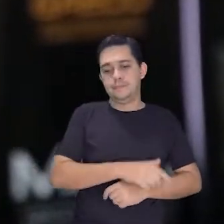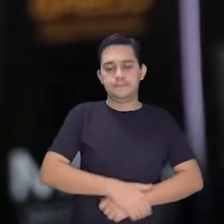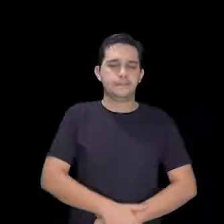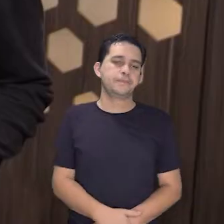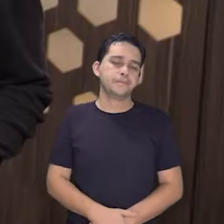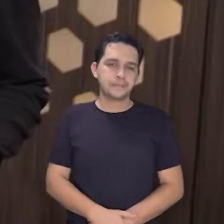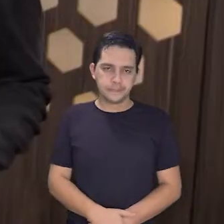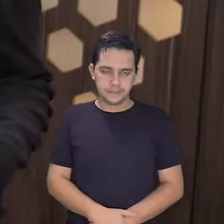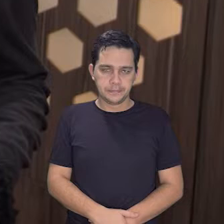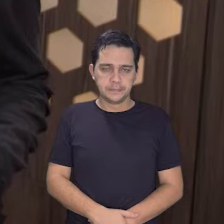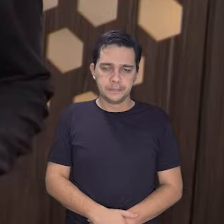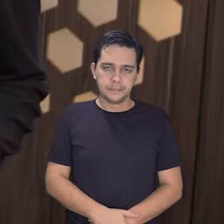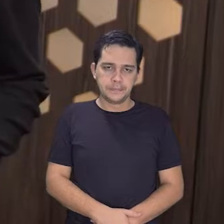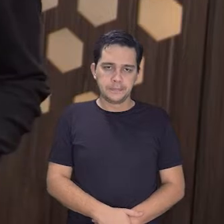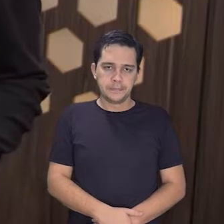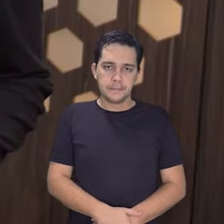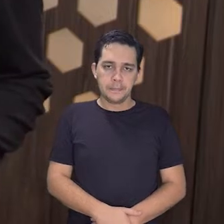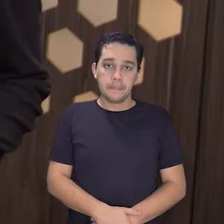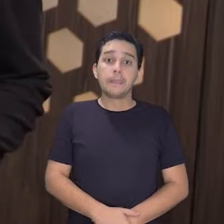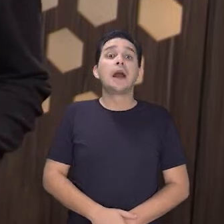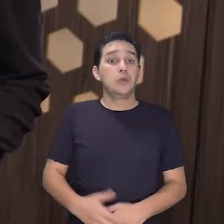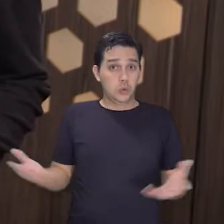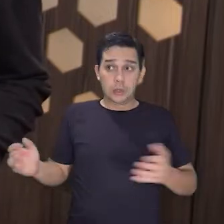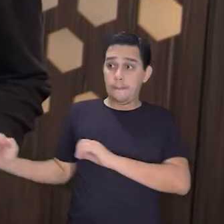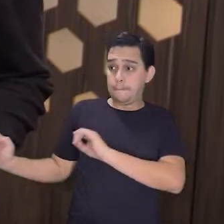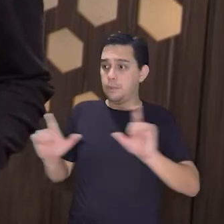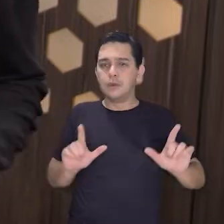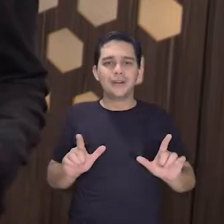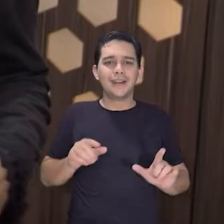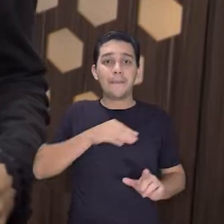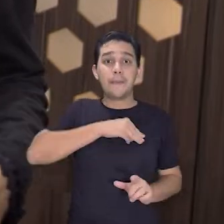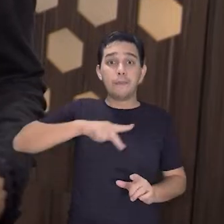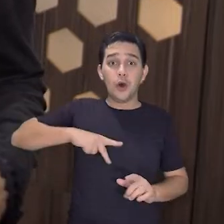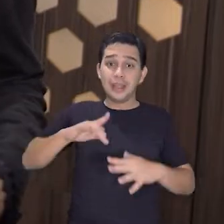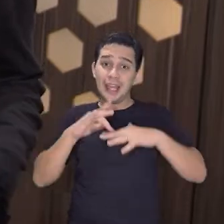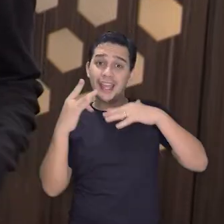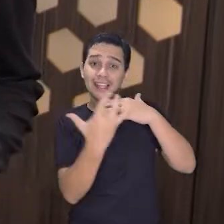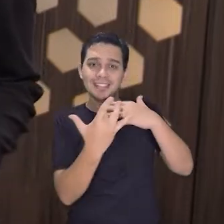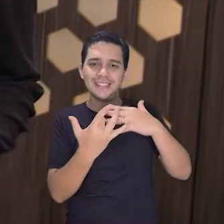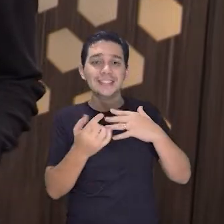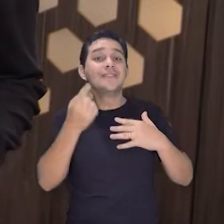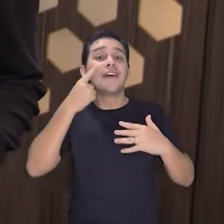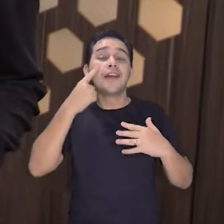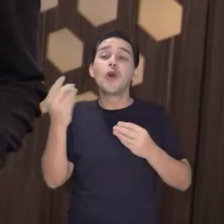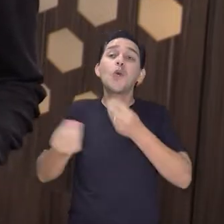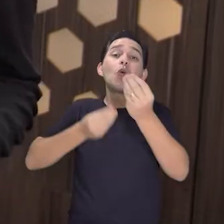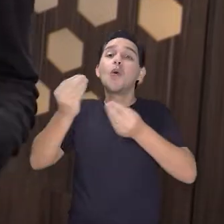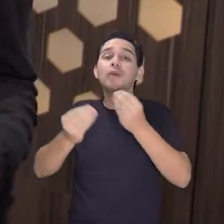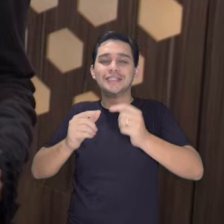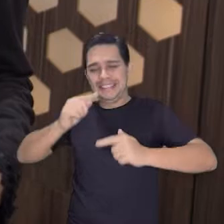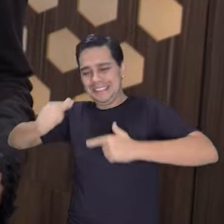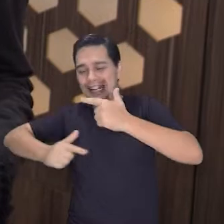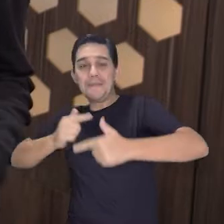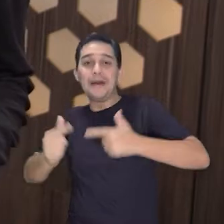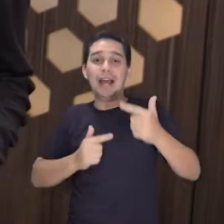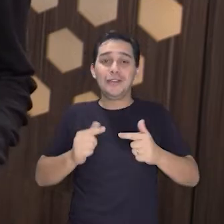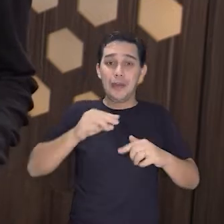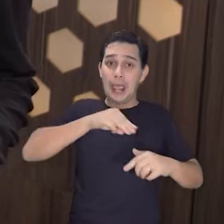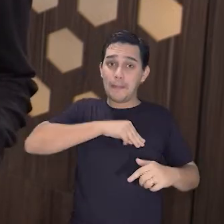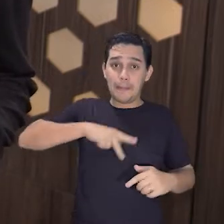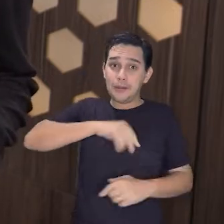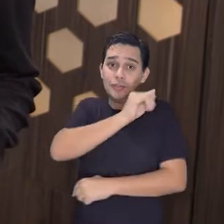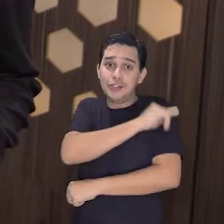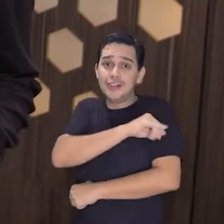suficiente deles. No quadro MPRJ nas redes, você fica por dentro das principais informações das redes sociais do